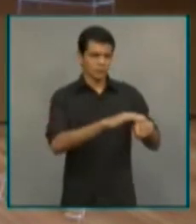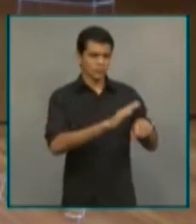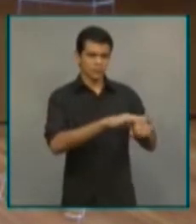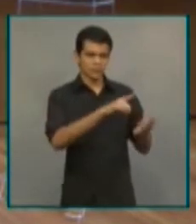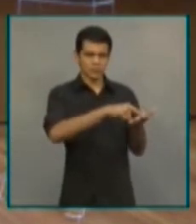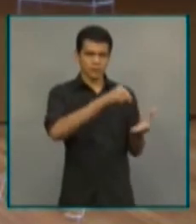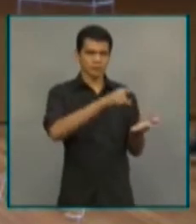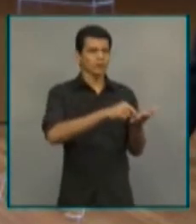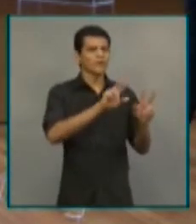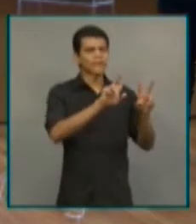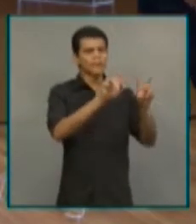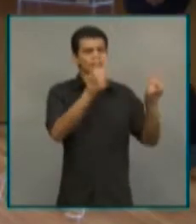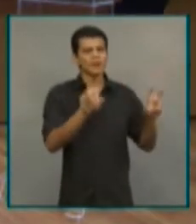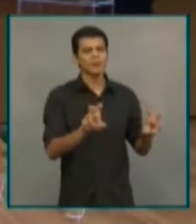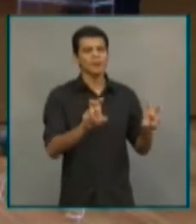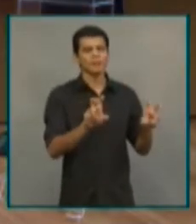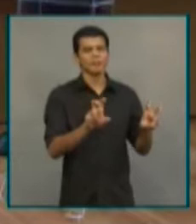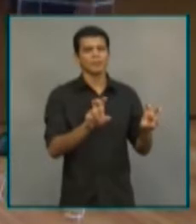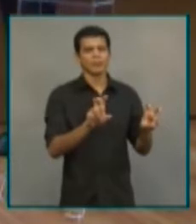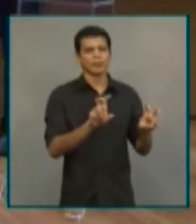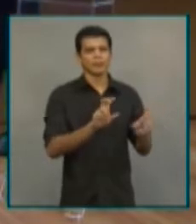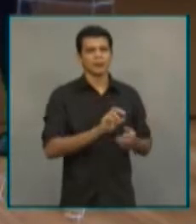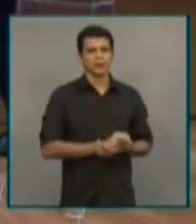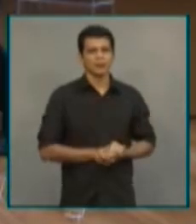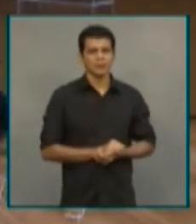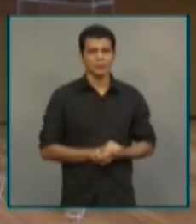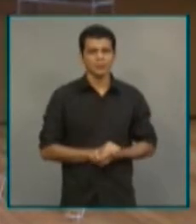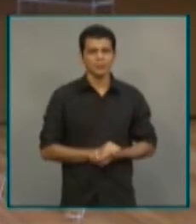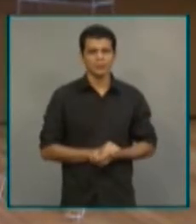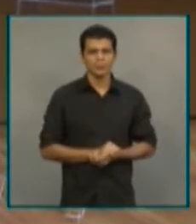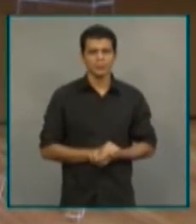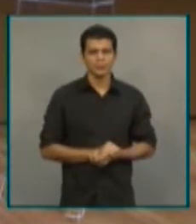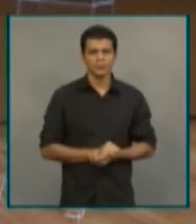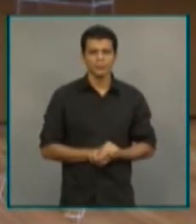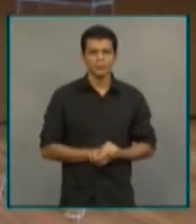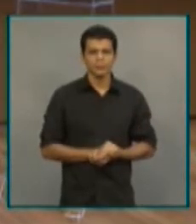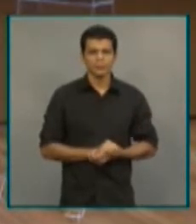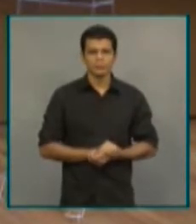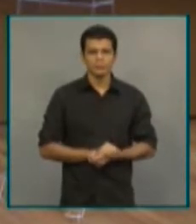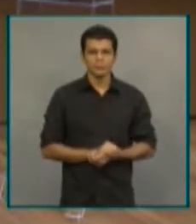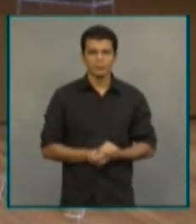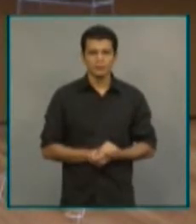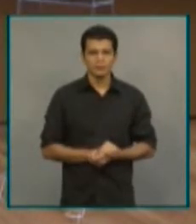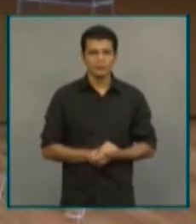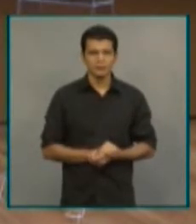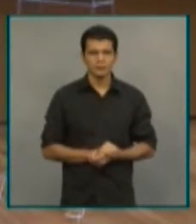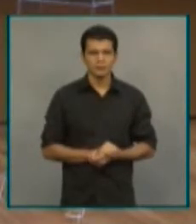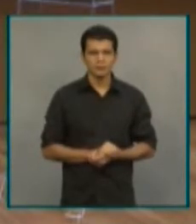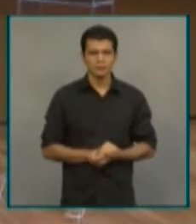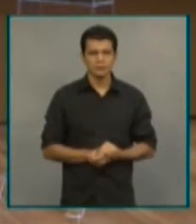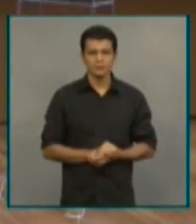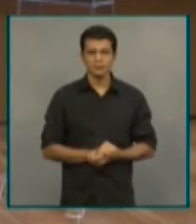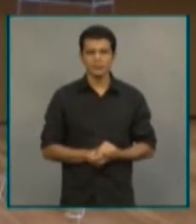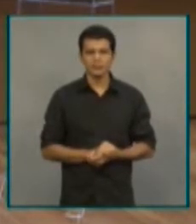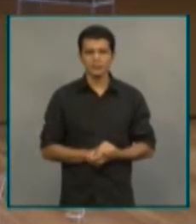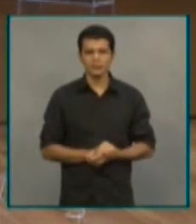sorteará dos 9 temas restantes para que o candidato possa, em 30 segundos, fazer a pergunta.